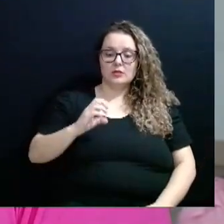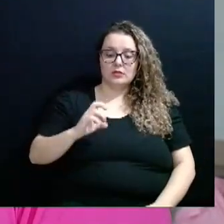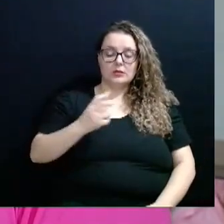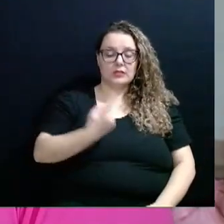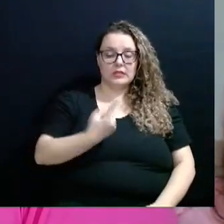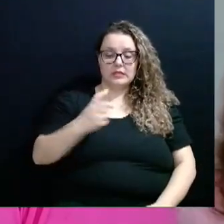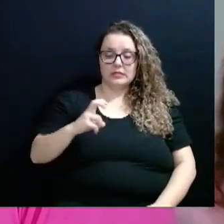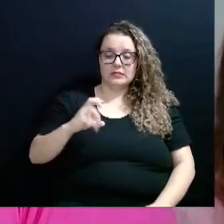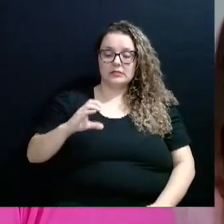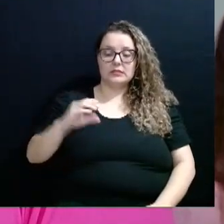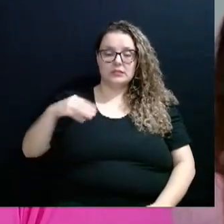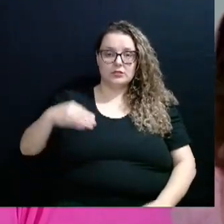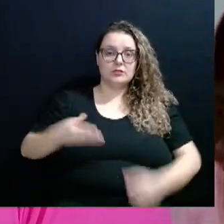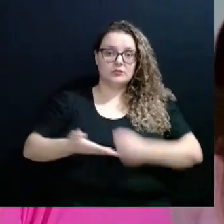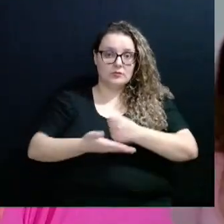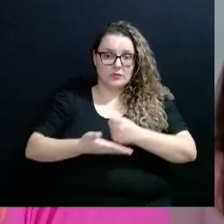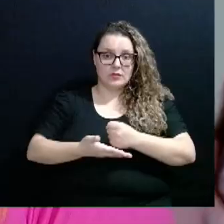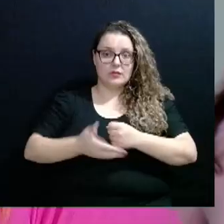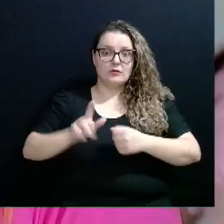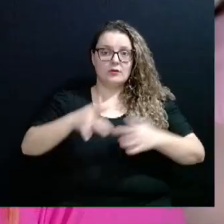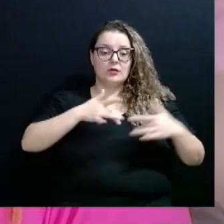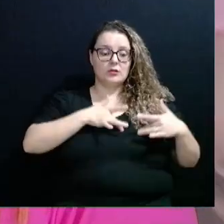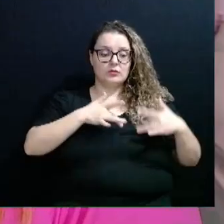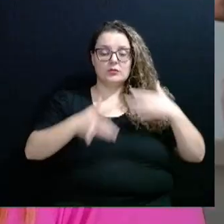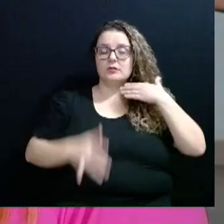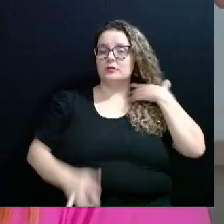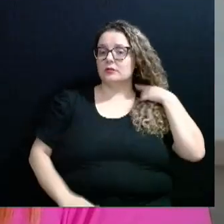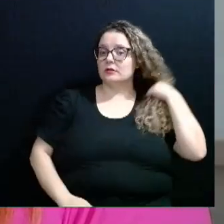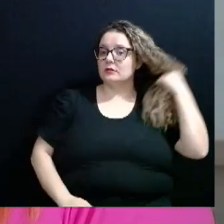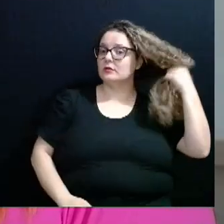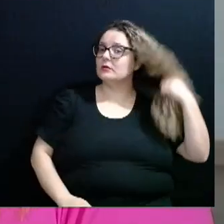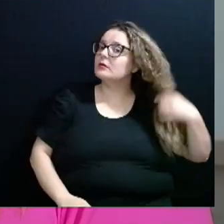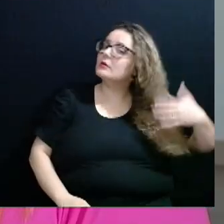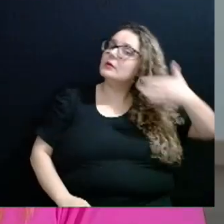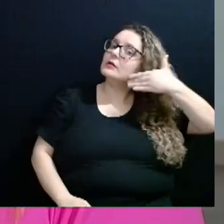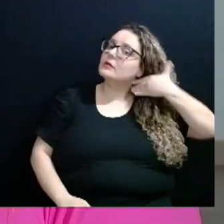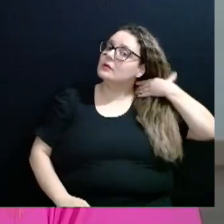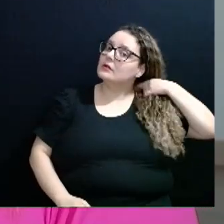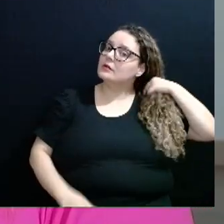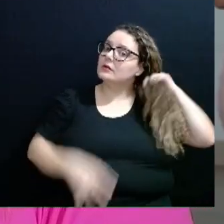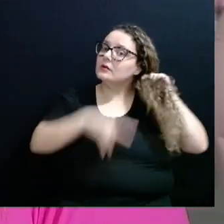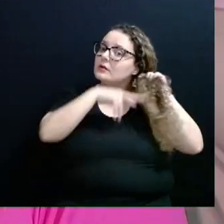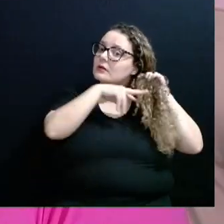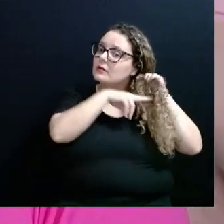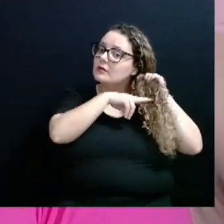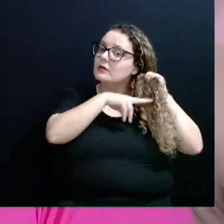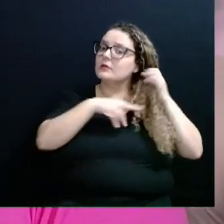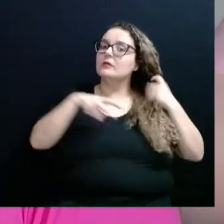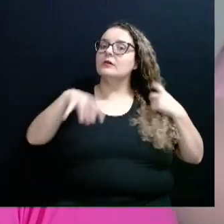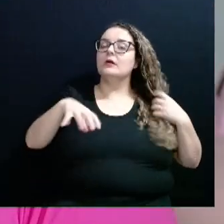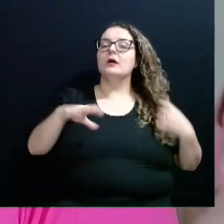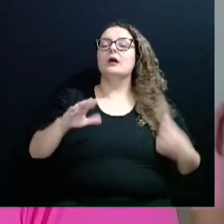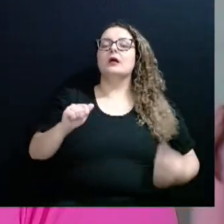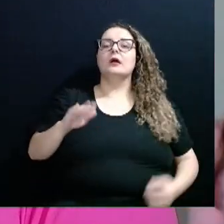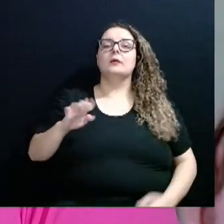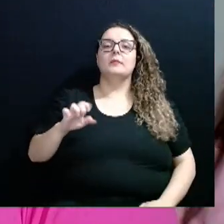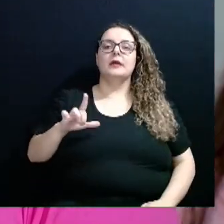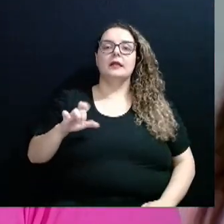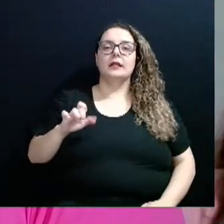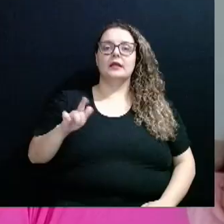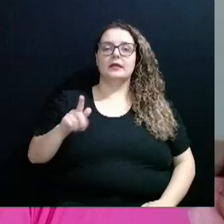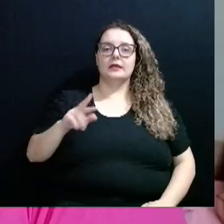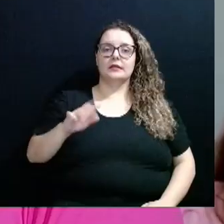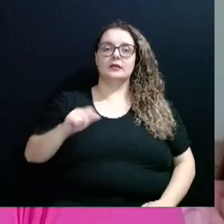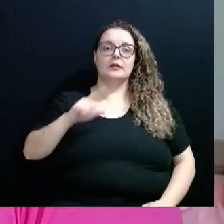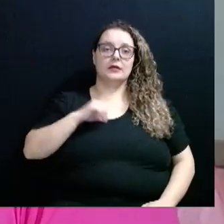a doação do cabelo para as pessoas, para a ONG Cabelegria, que é a ONG que faz aí, ela tem na verdade uma